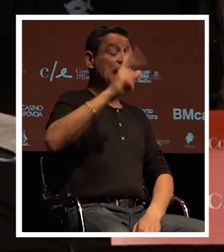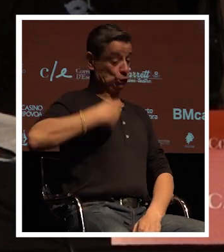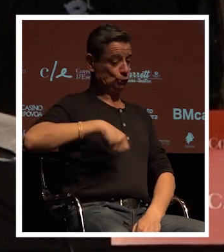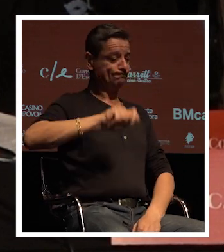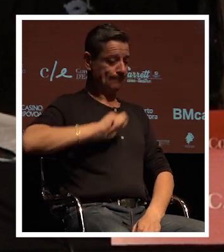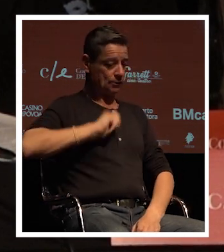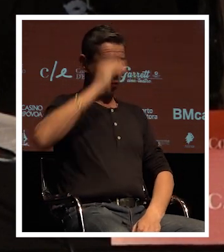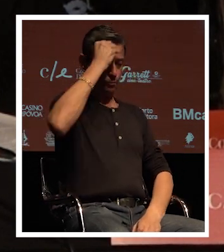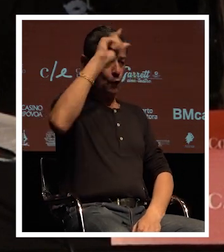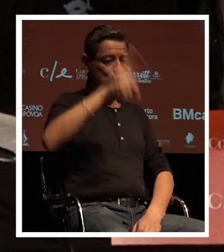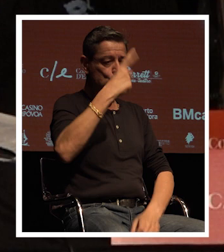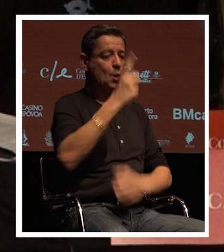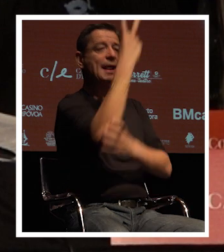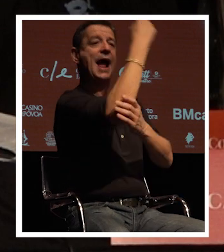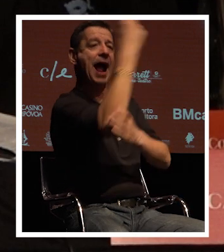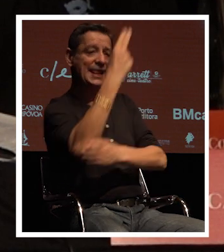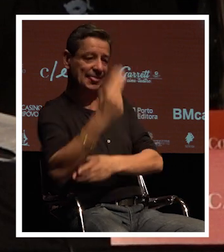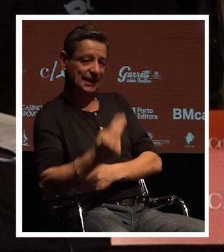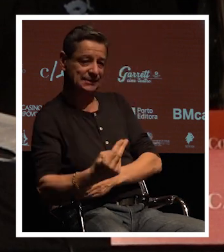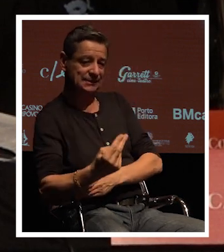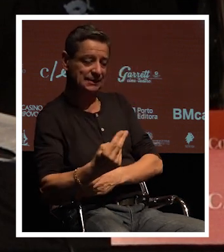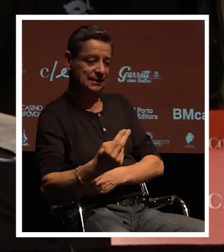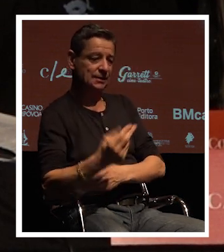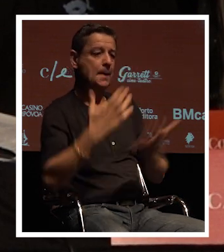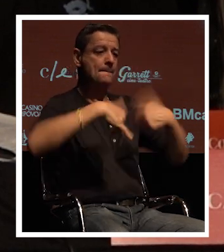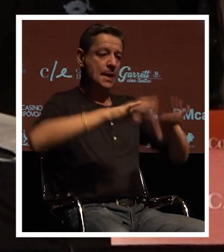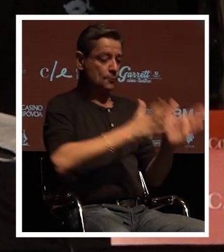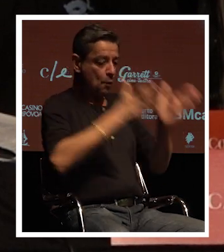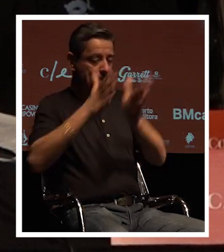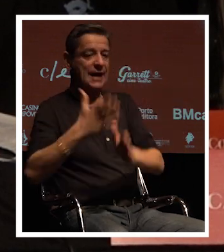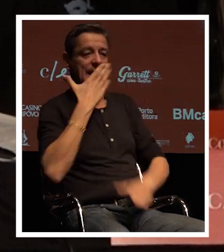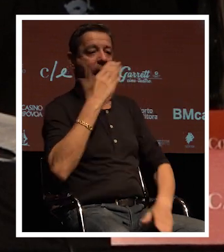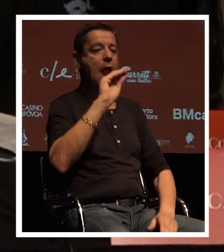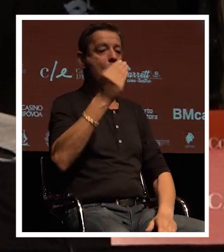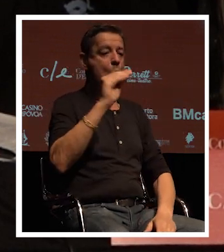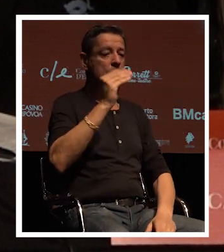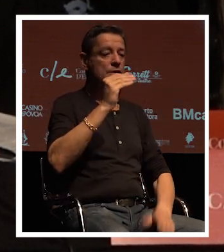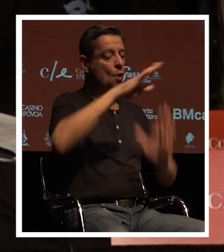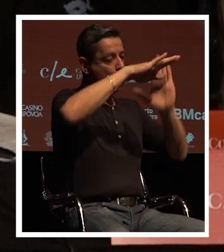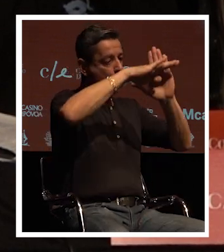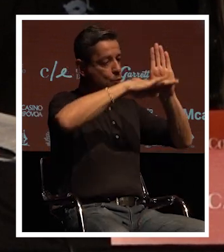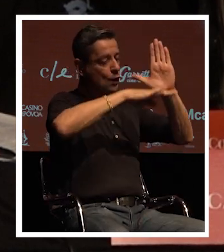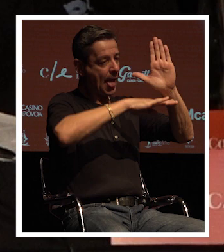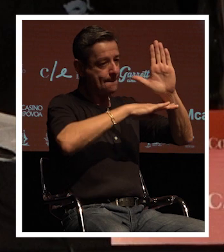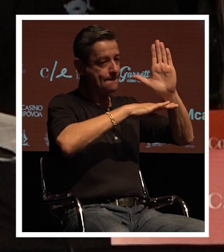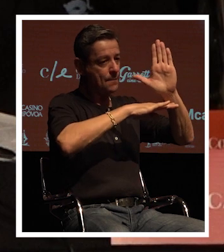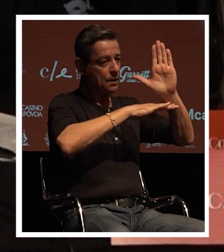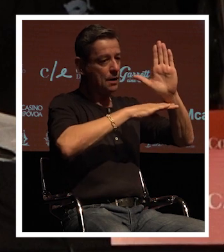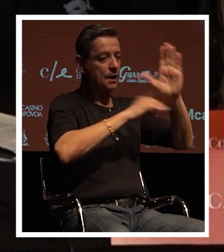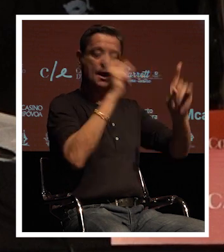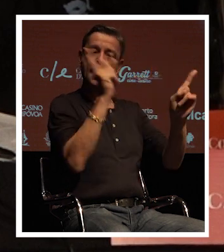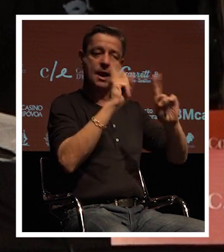um professor de Bela as artes é vítima de caixas constantes por parte das alunas elas alegam que o programa praticamente não